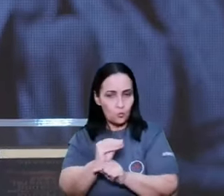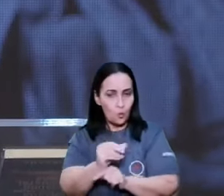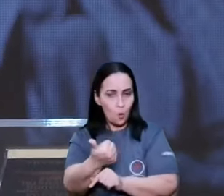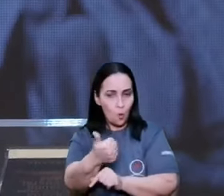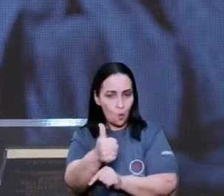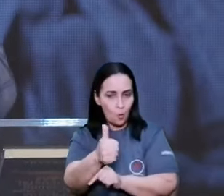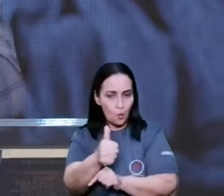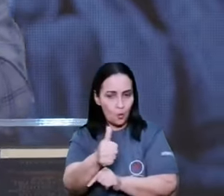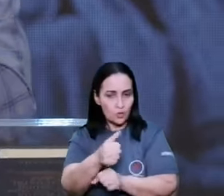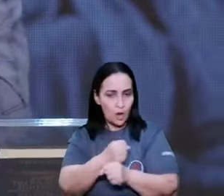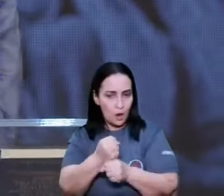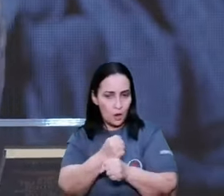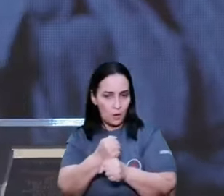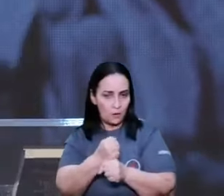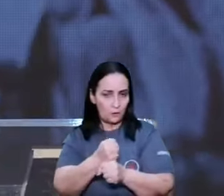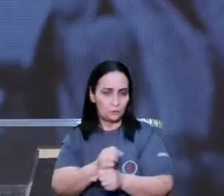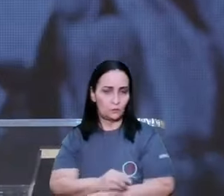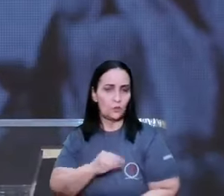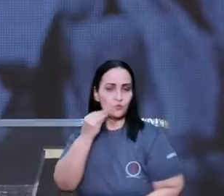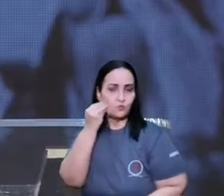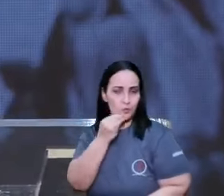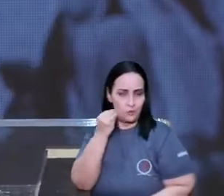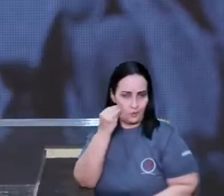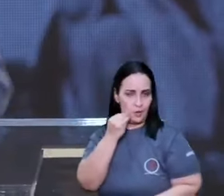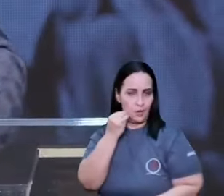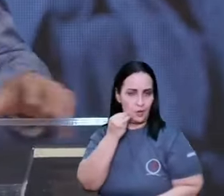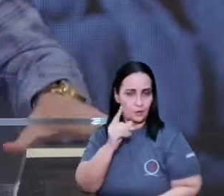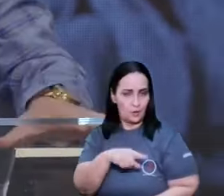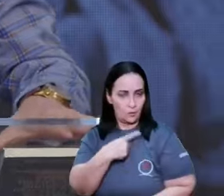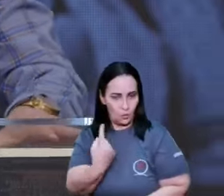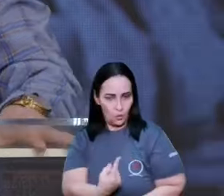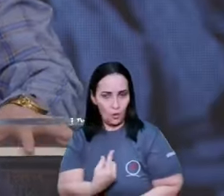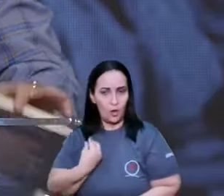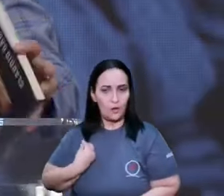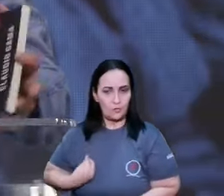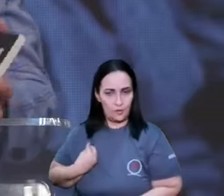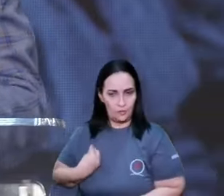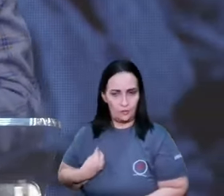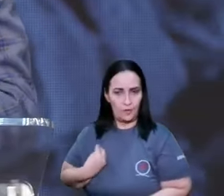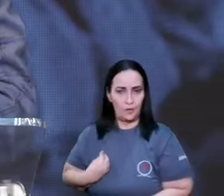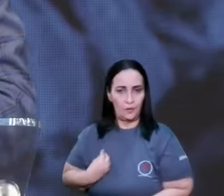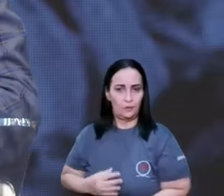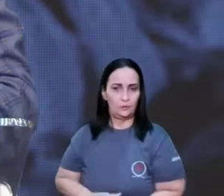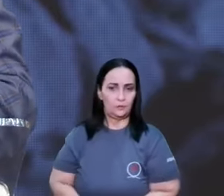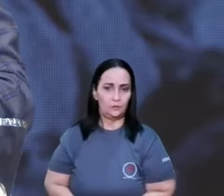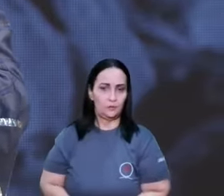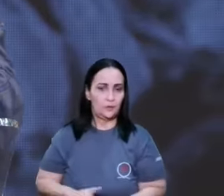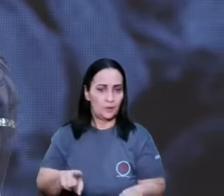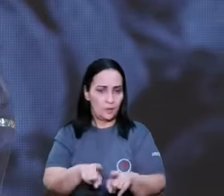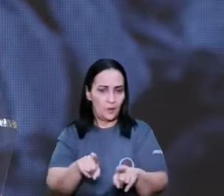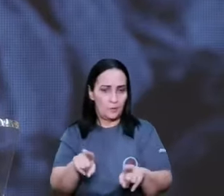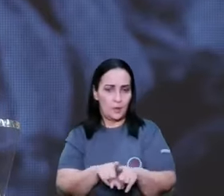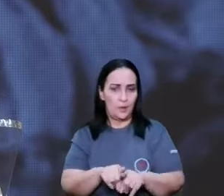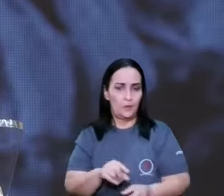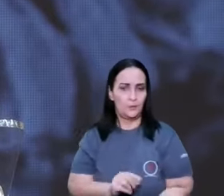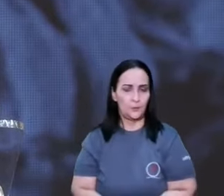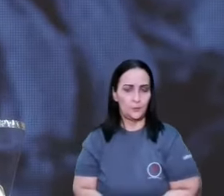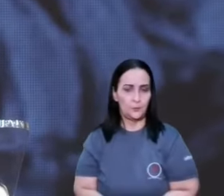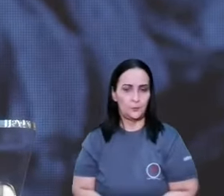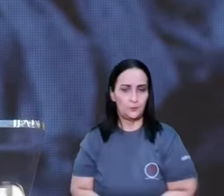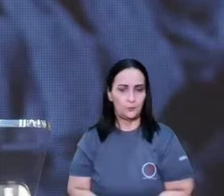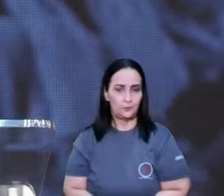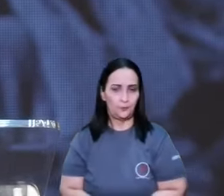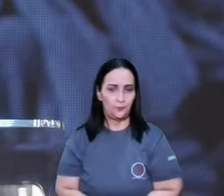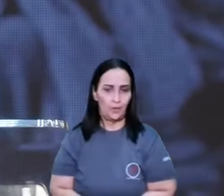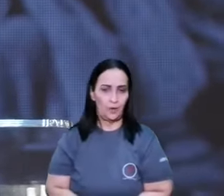tem algumas experiênci que nós vivamos no vale da sombra da morte E este aqui cinco